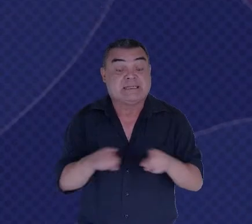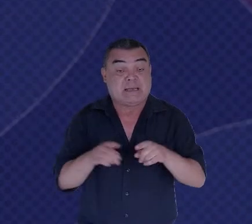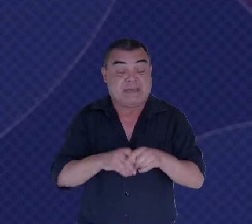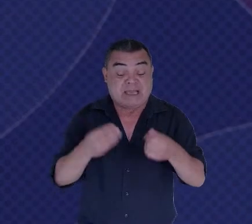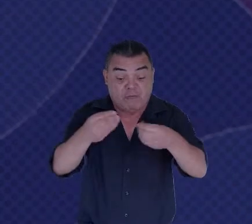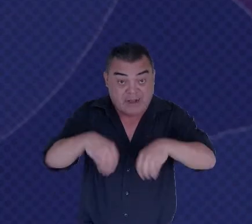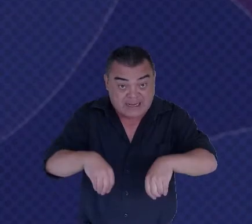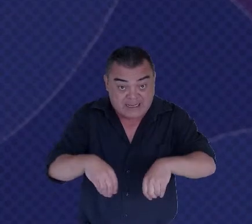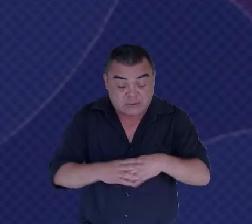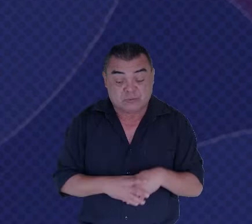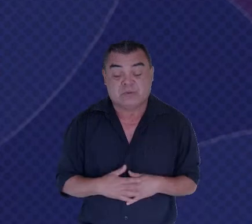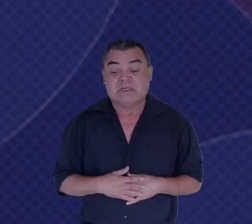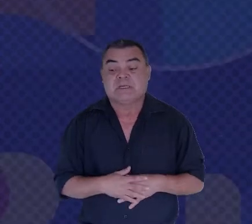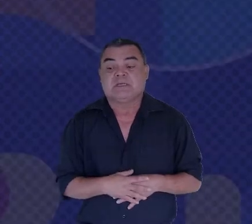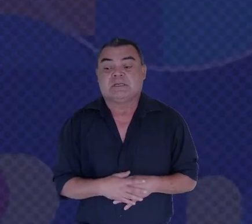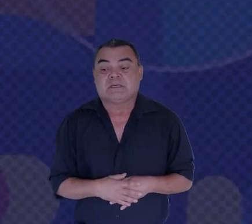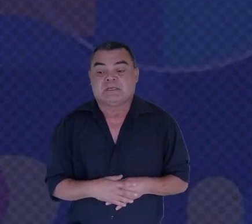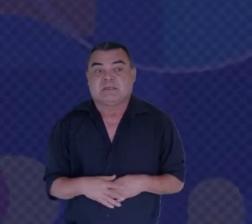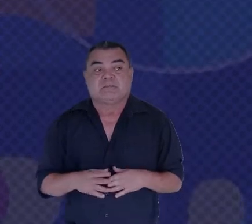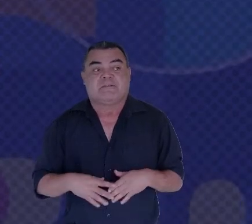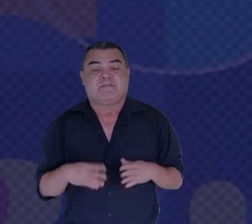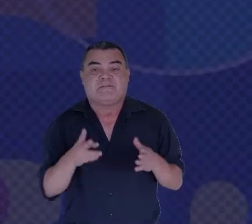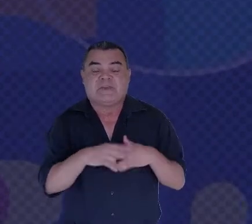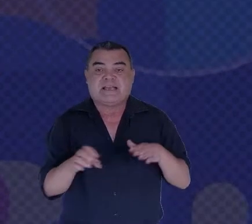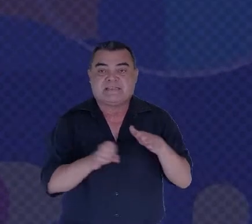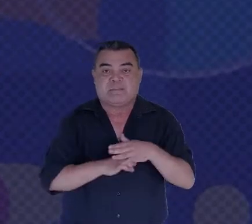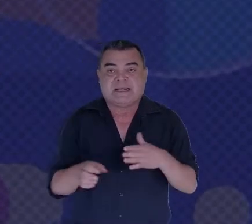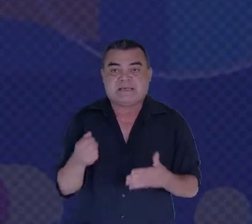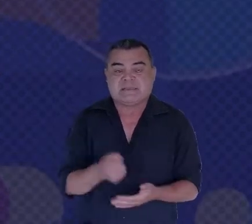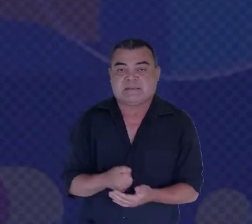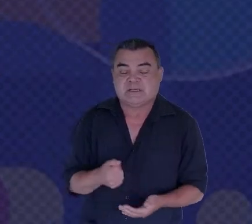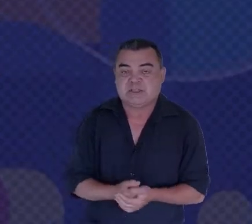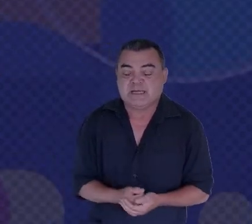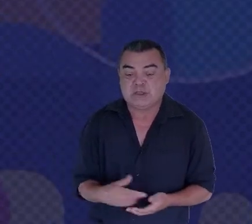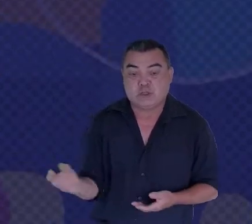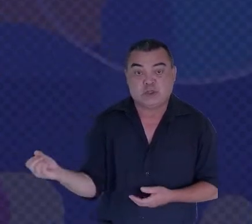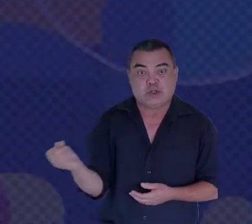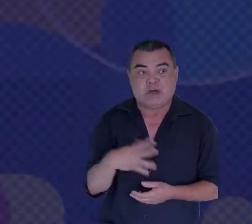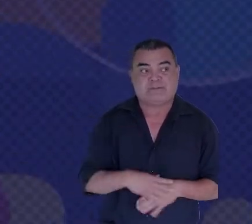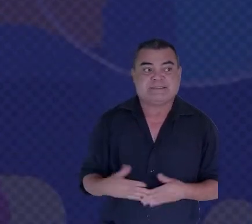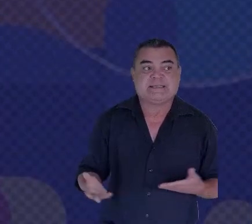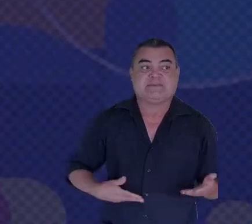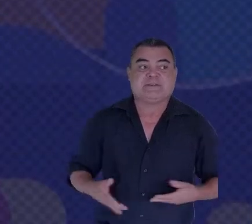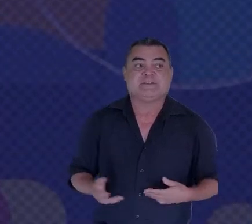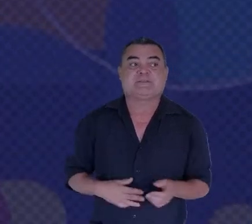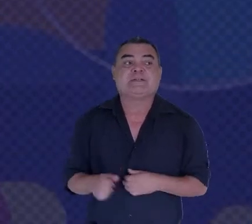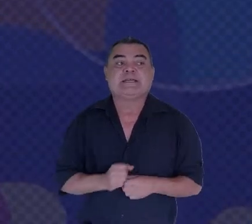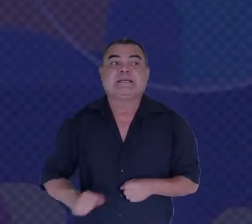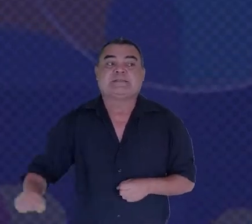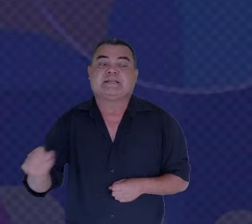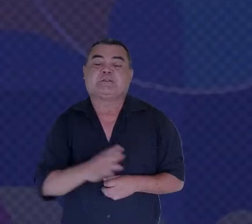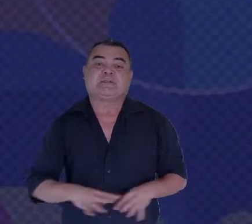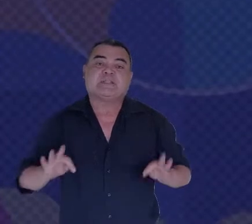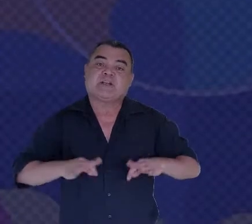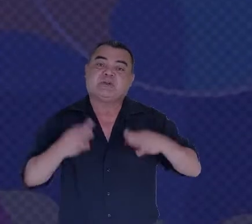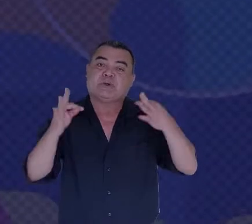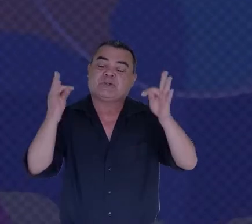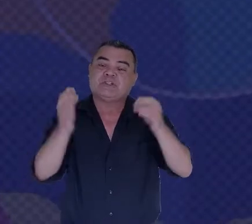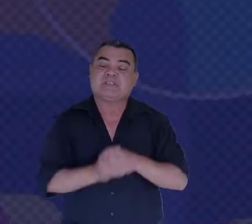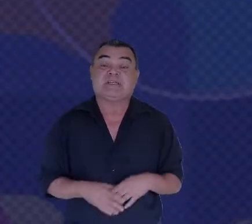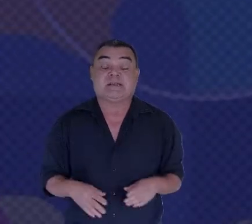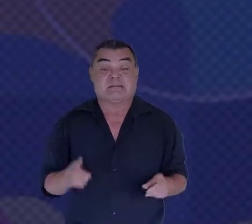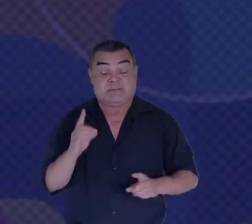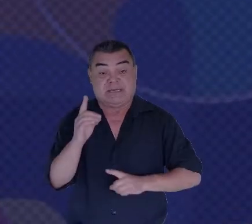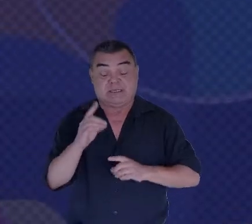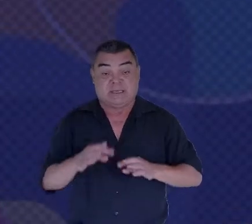ao fracasso incentive mais as empresas a testar novos produtos e serviços é tão dos setores tecnologia como setores